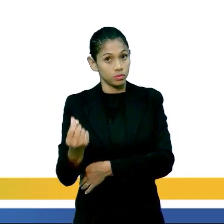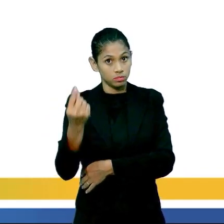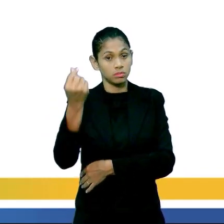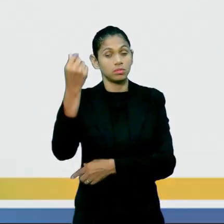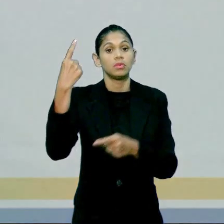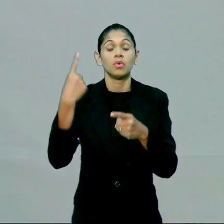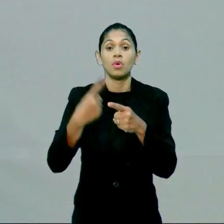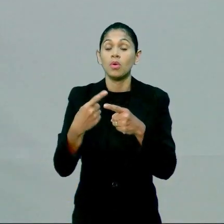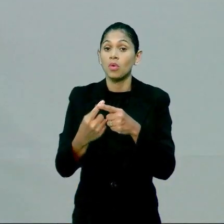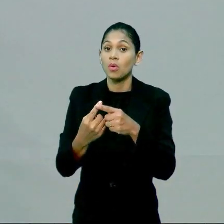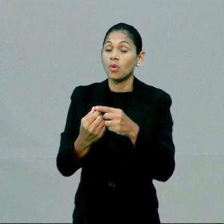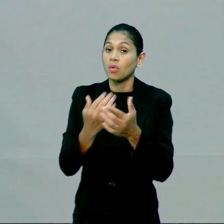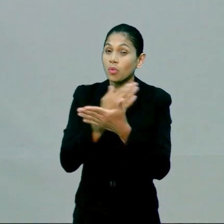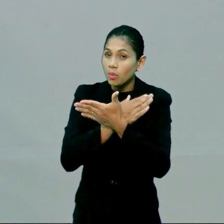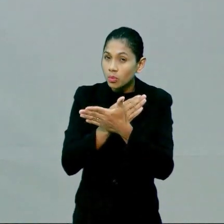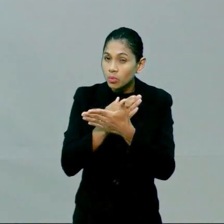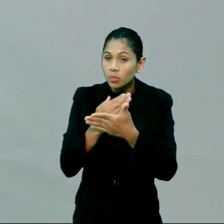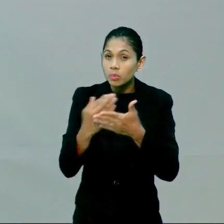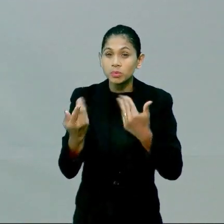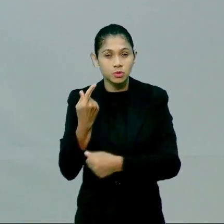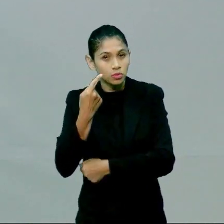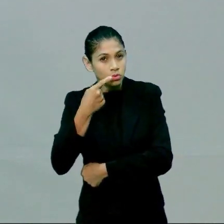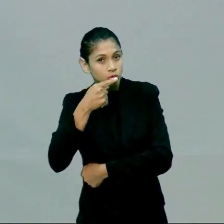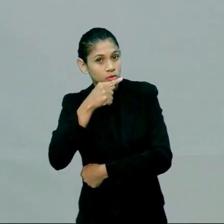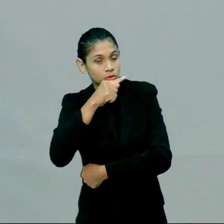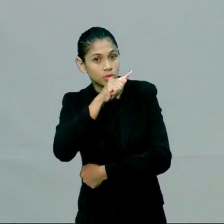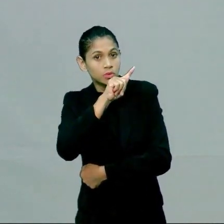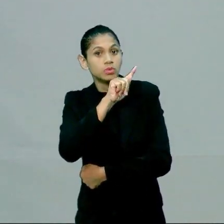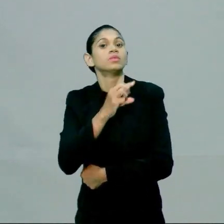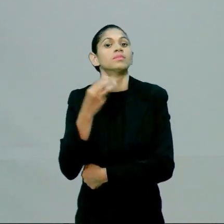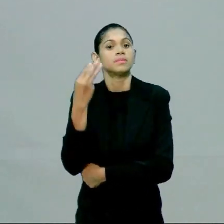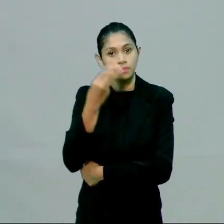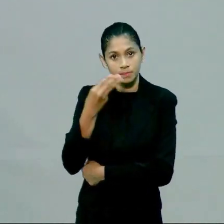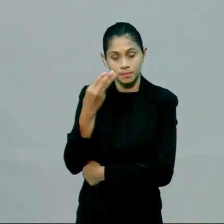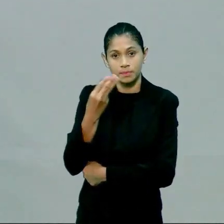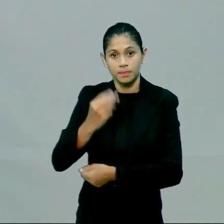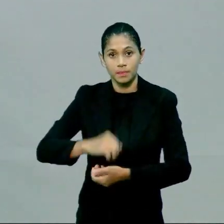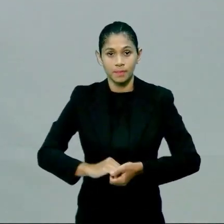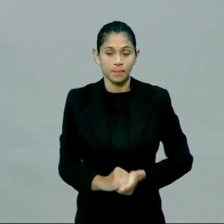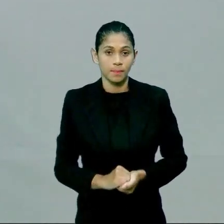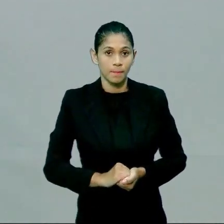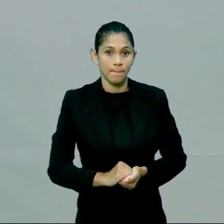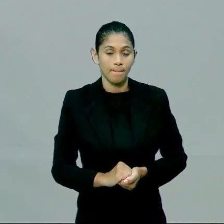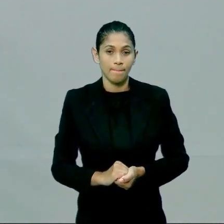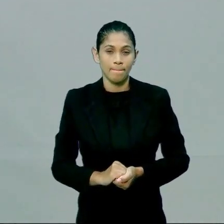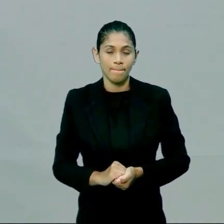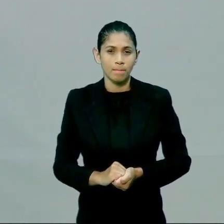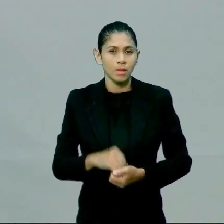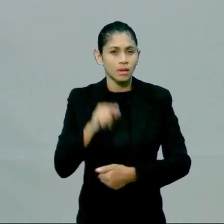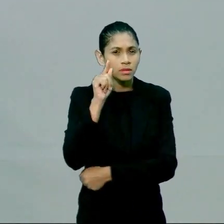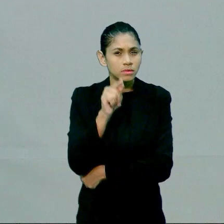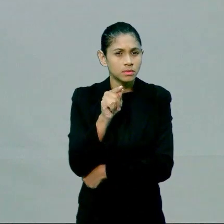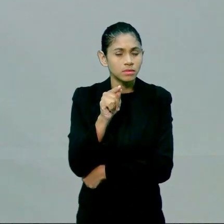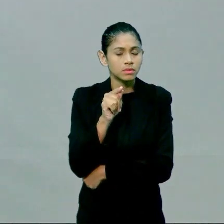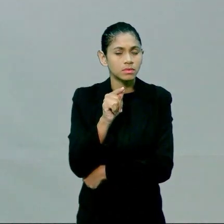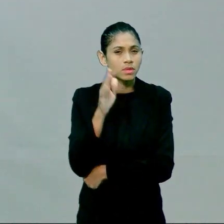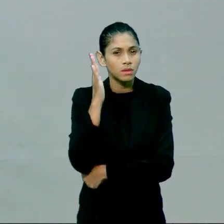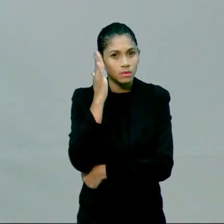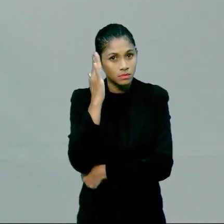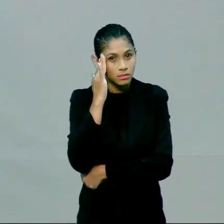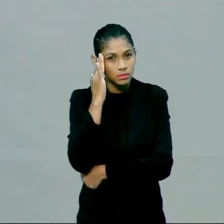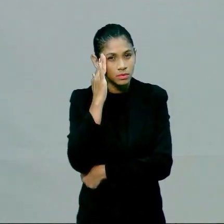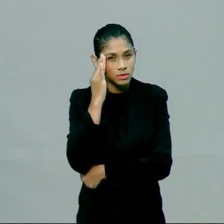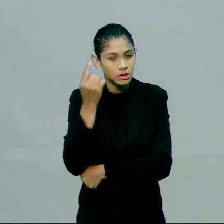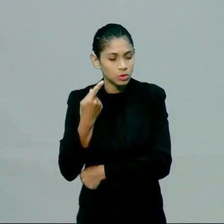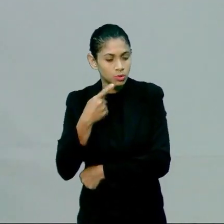item tão especial naquela época. Aliás, você sabia que a cana-de-açúcar era extremamente